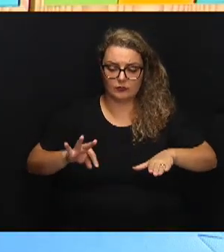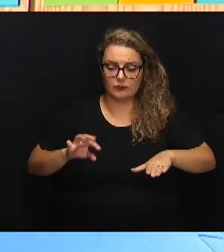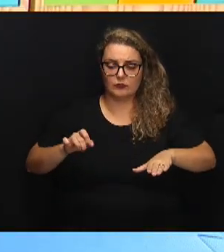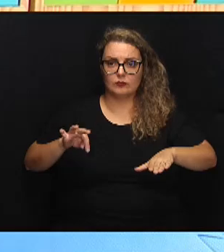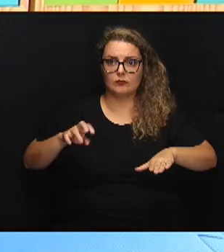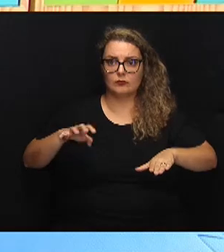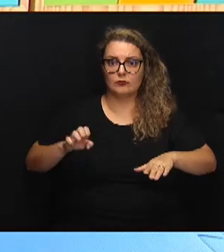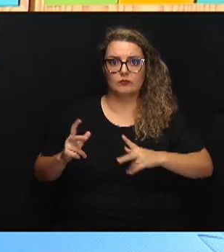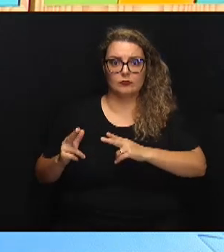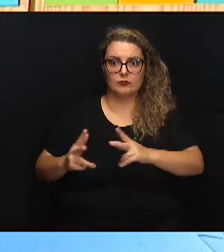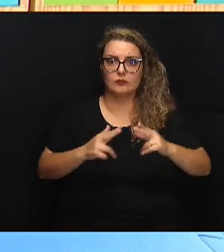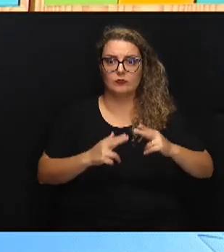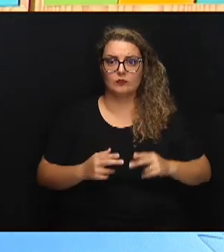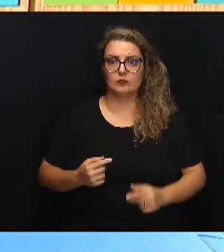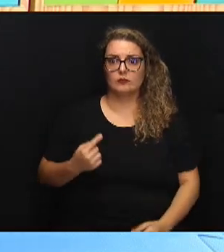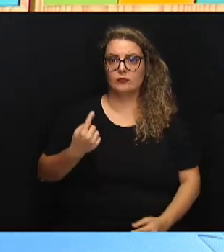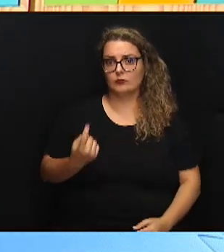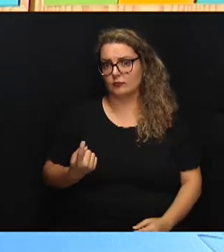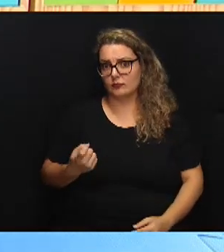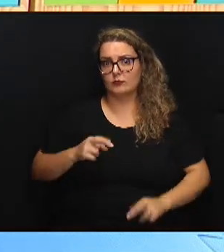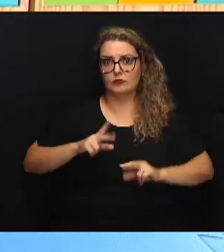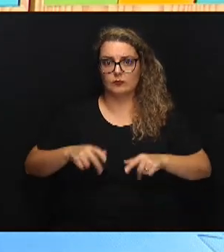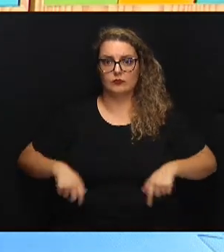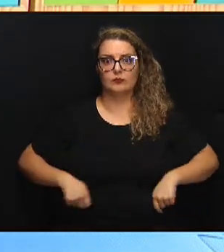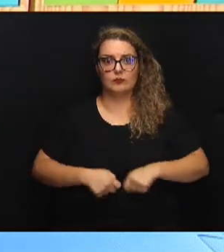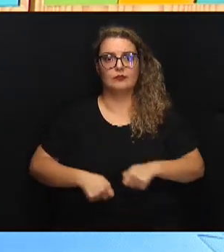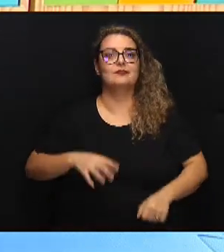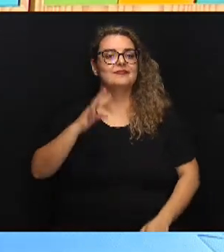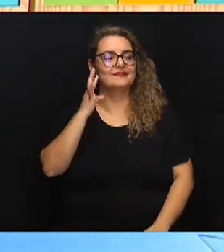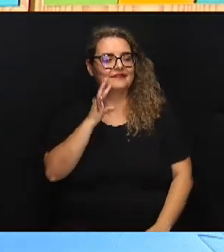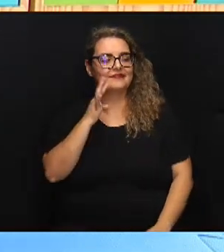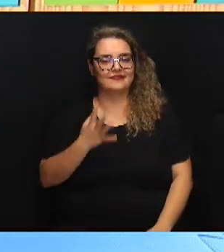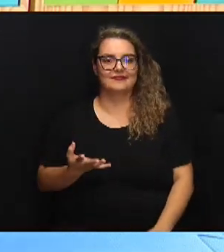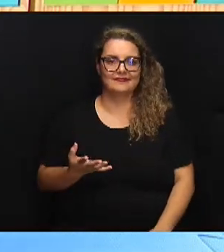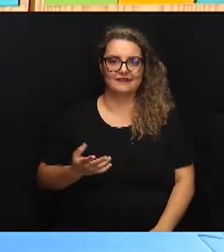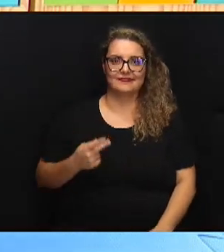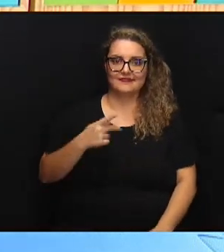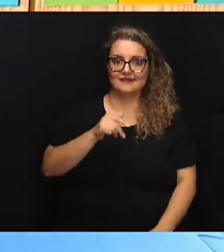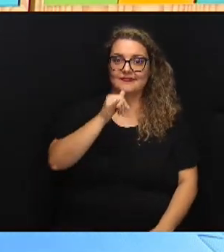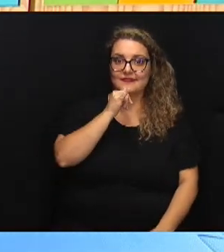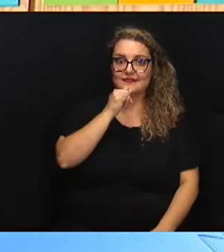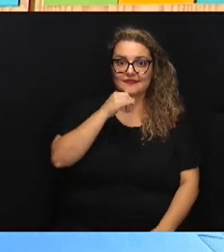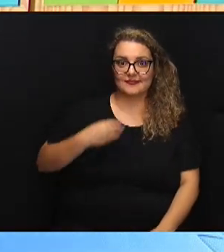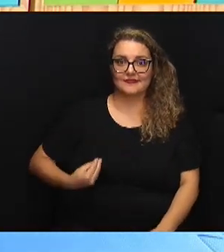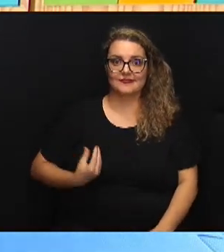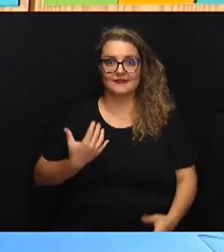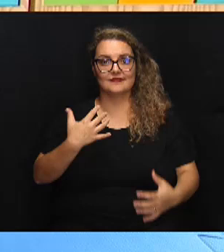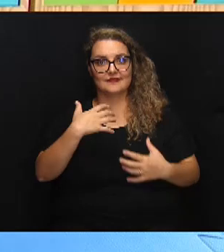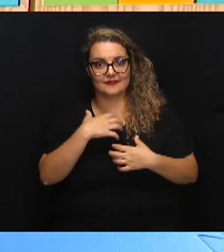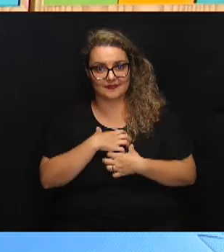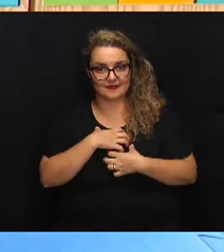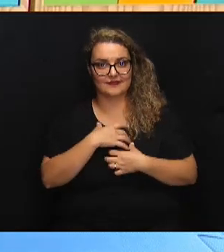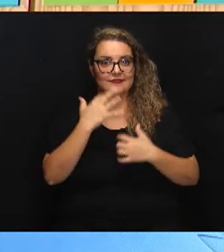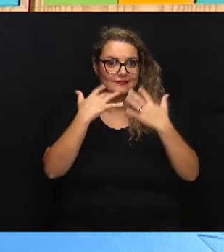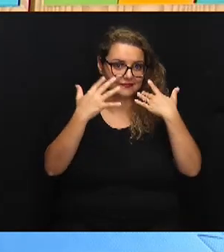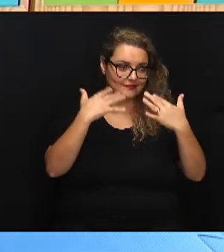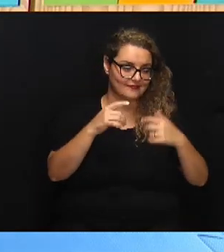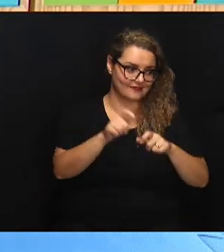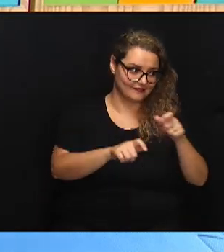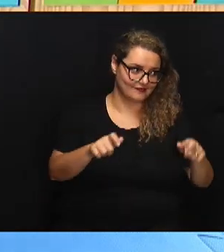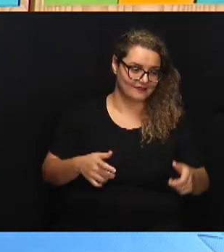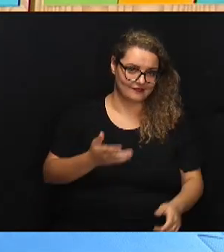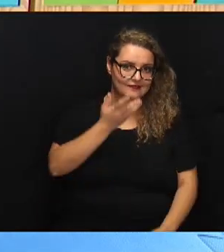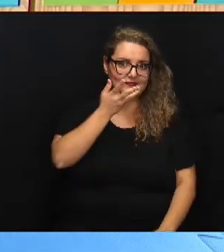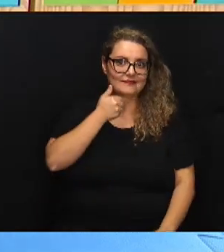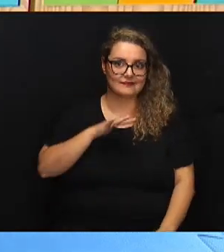a única diferença é a faixa mesmo, né? Que legal. E o seu exemplo de vida, você sente que inspira também eles? É o